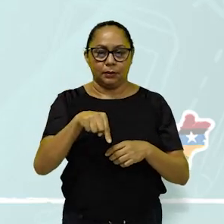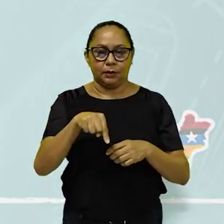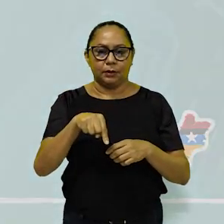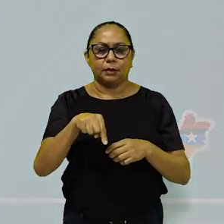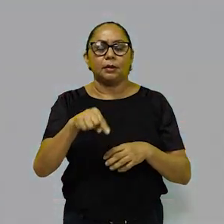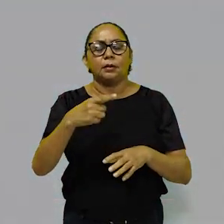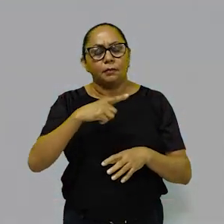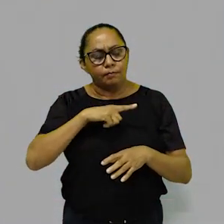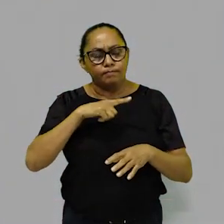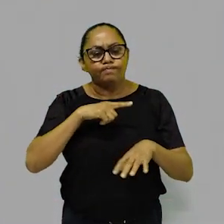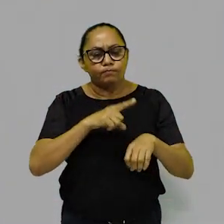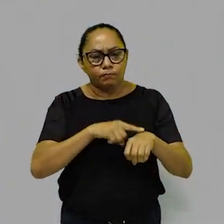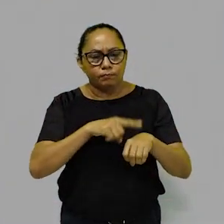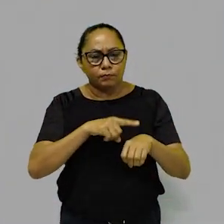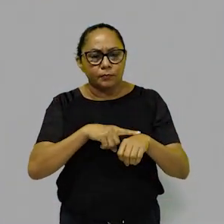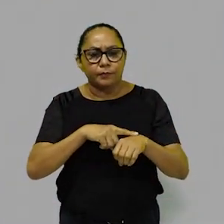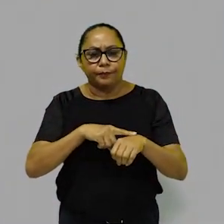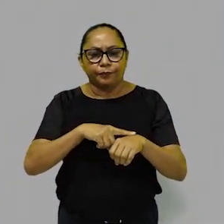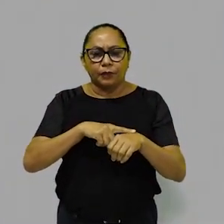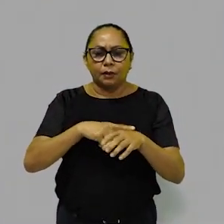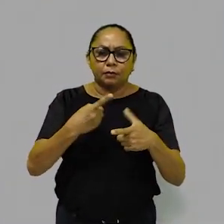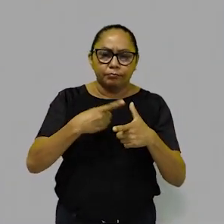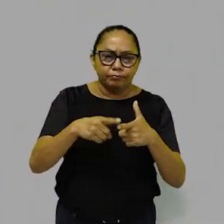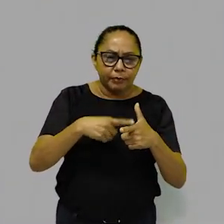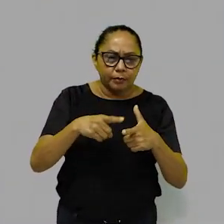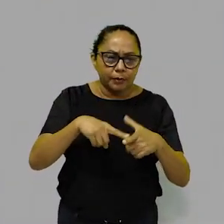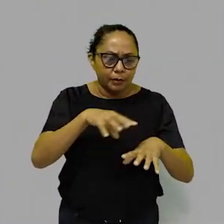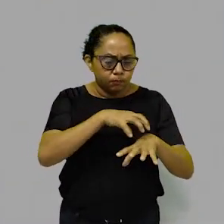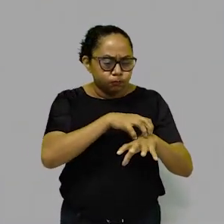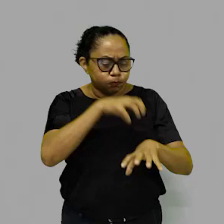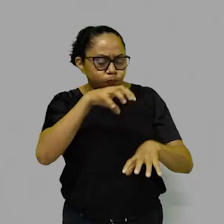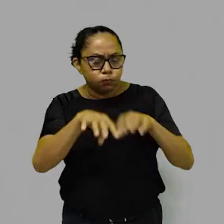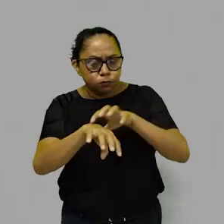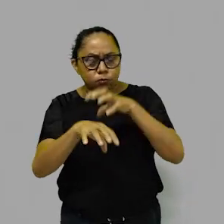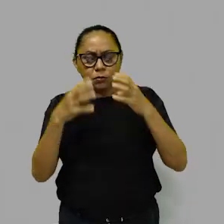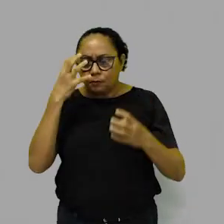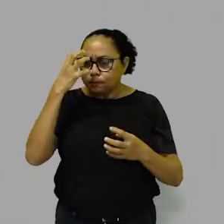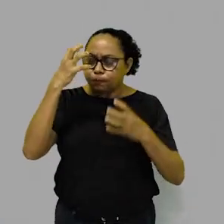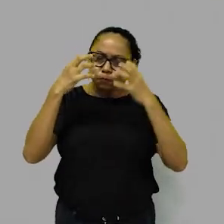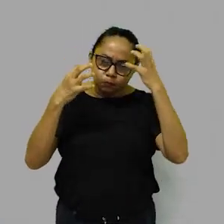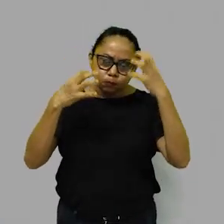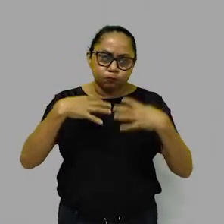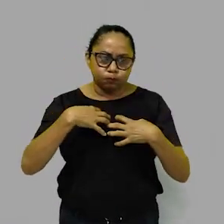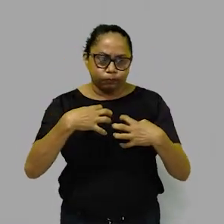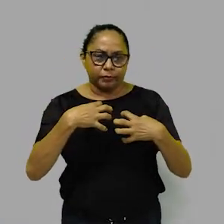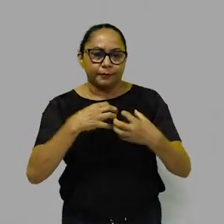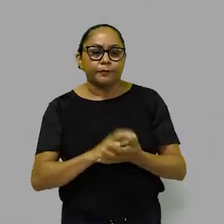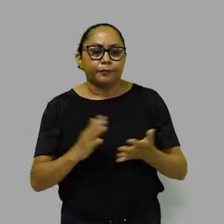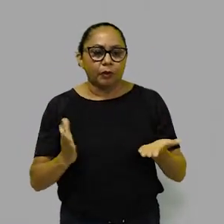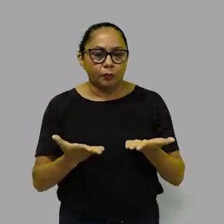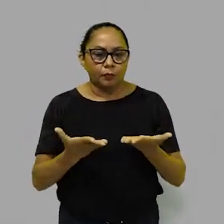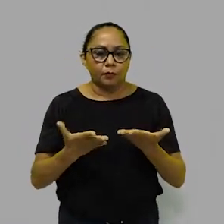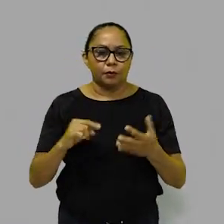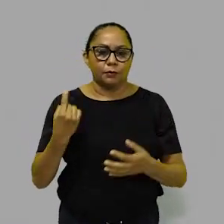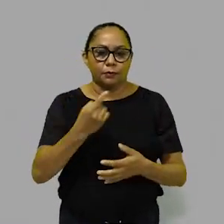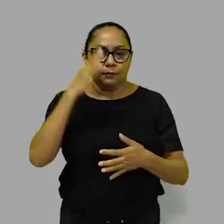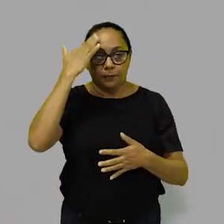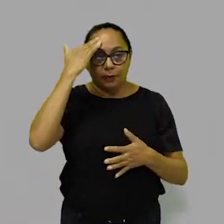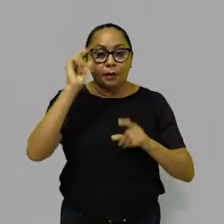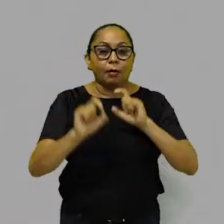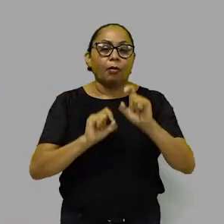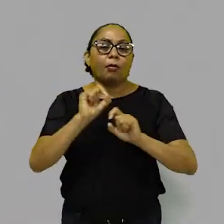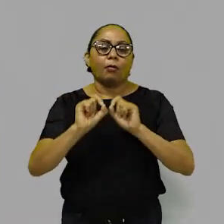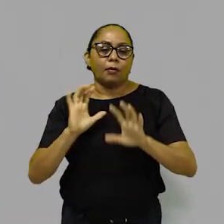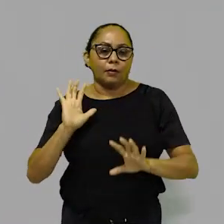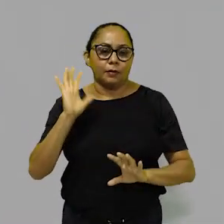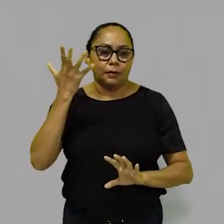tido algum momento que teve algum tipo de inflamação em alguma parte do seu corpo. Então, hoje nós vamos entender como é que isso funciona,